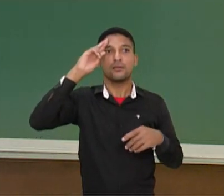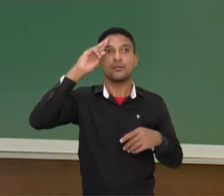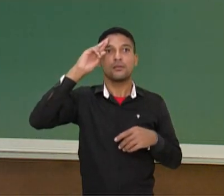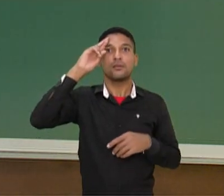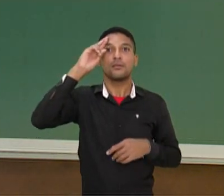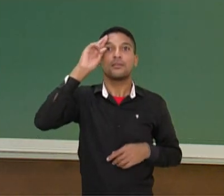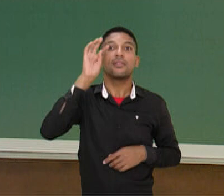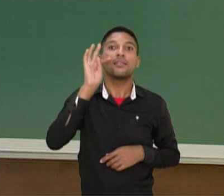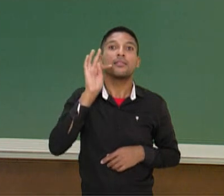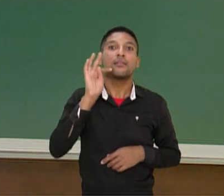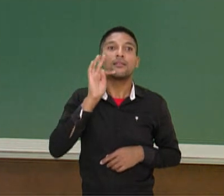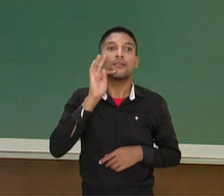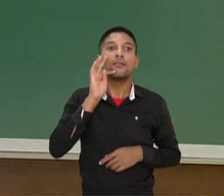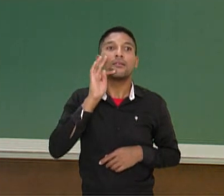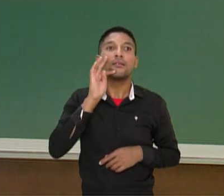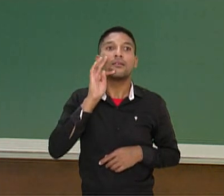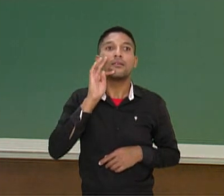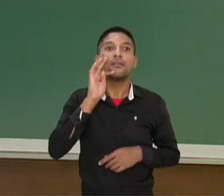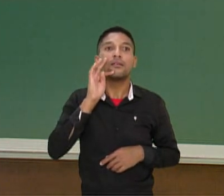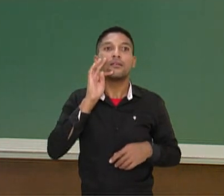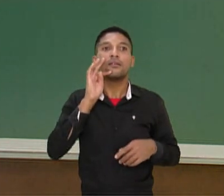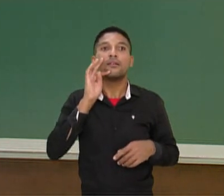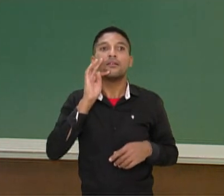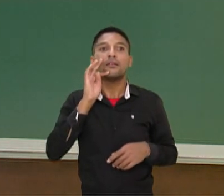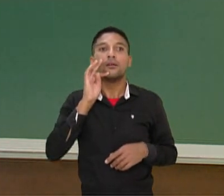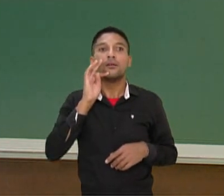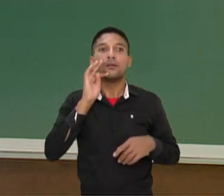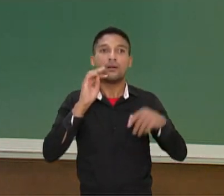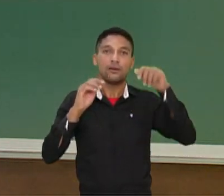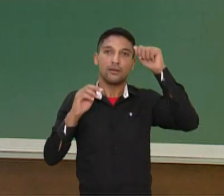ou você pode ler de baixo para cima, QSTR,